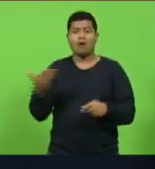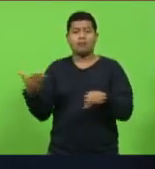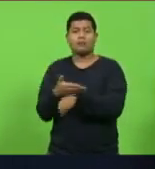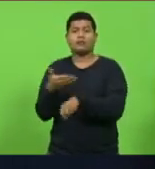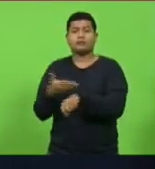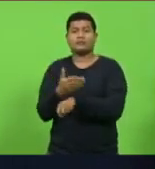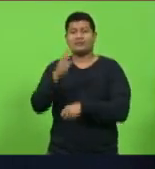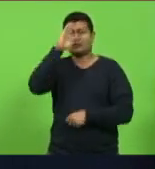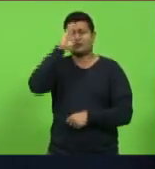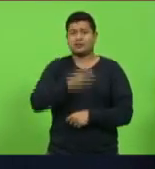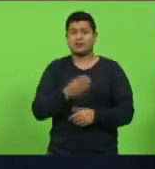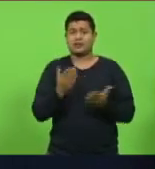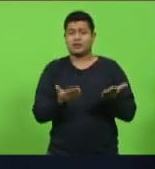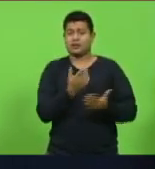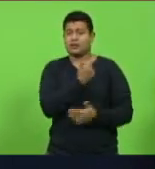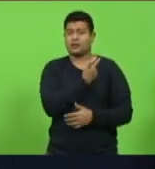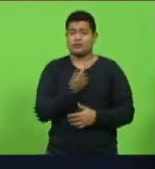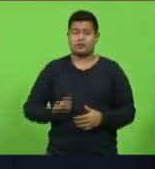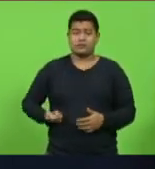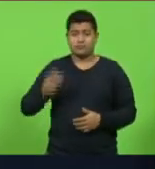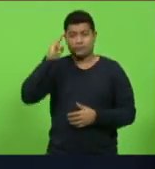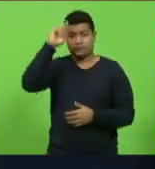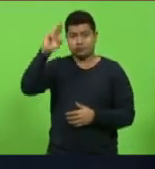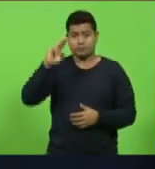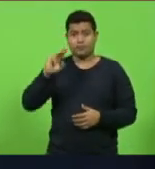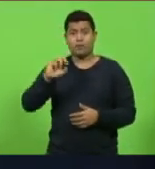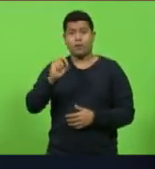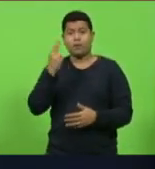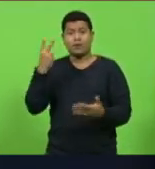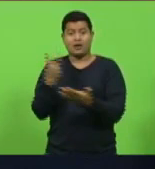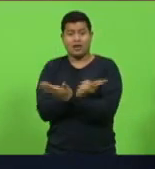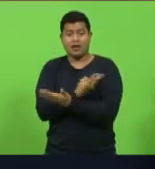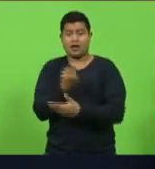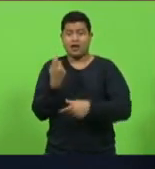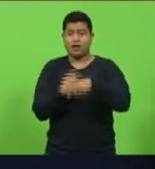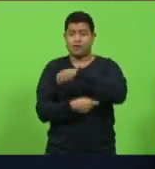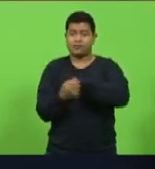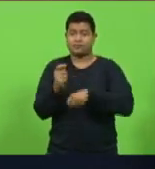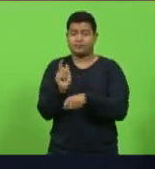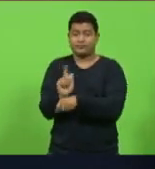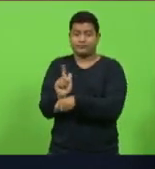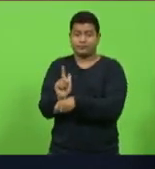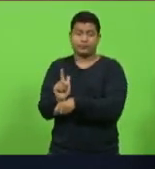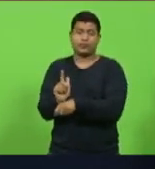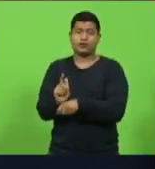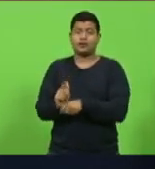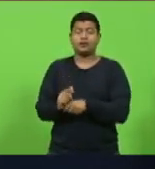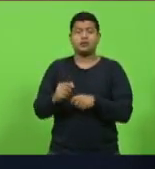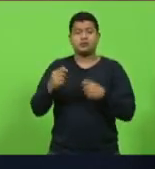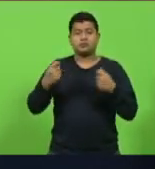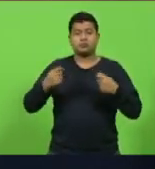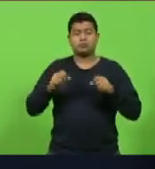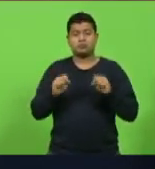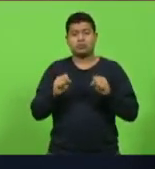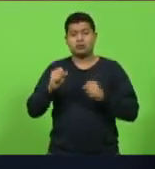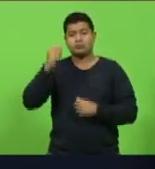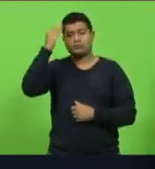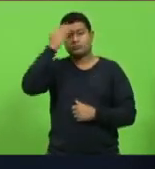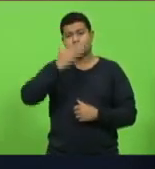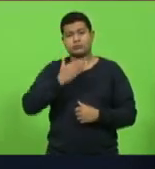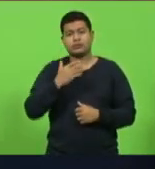do governador ou de ato de improbidade administrativa ou de qualquer prova que